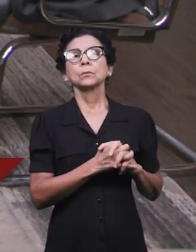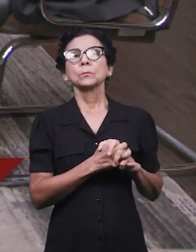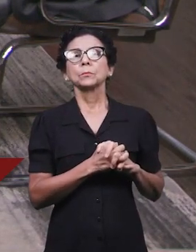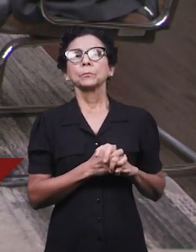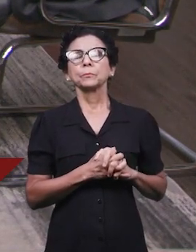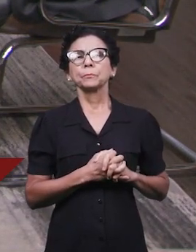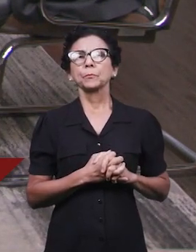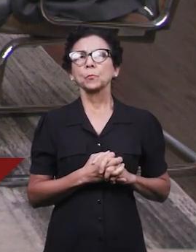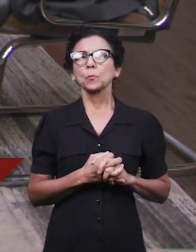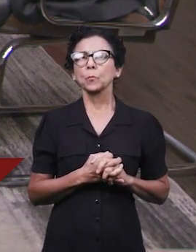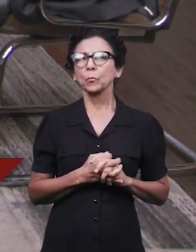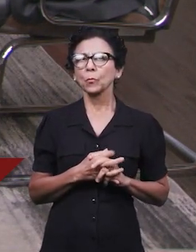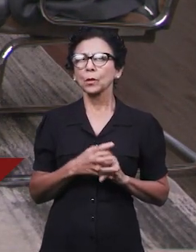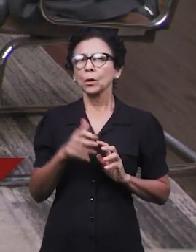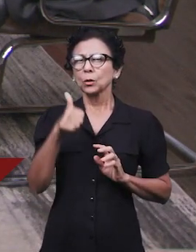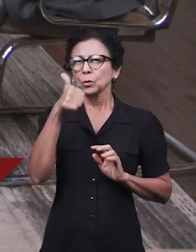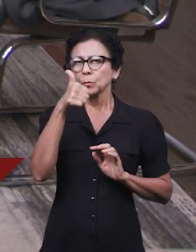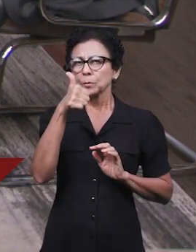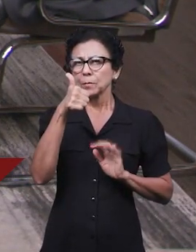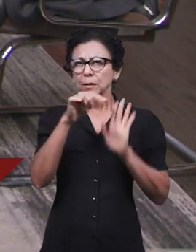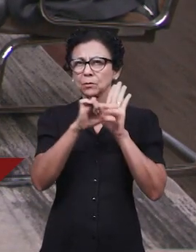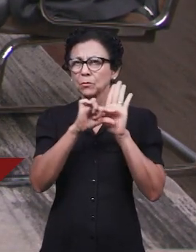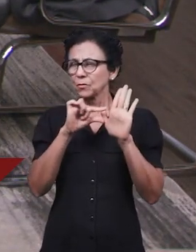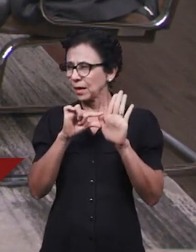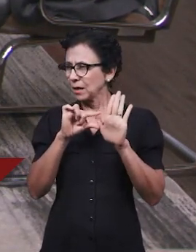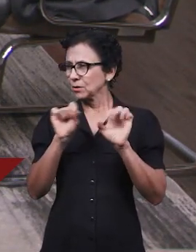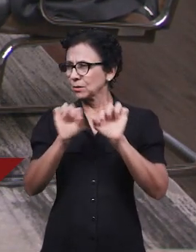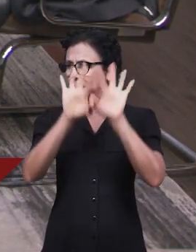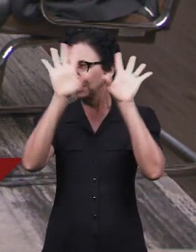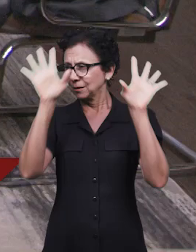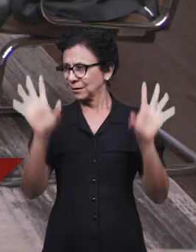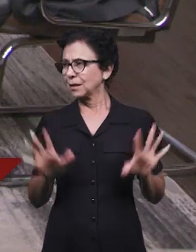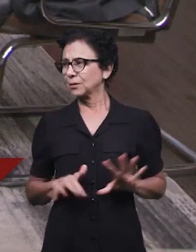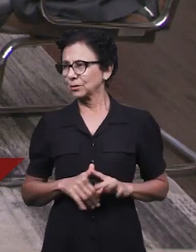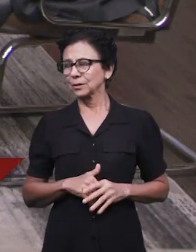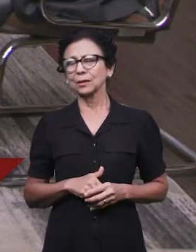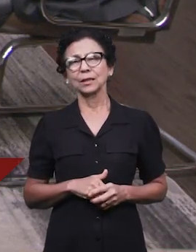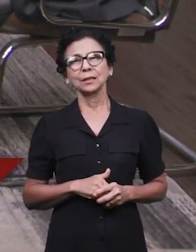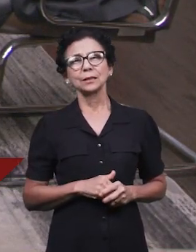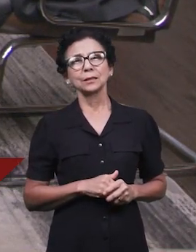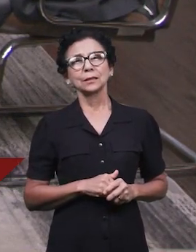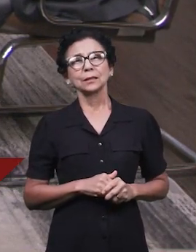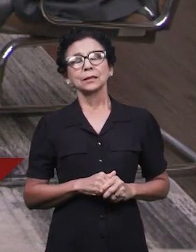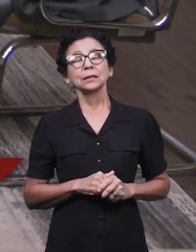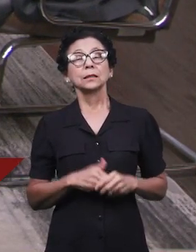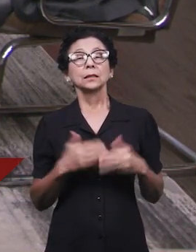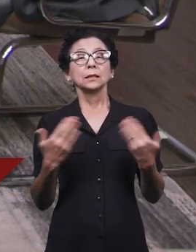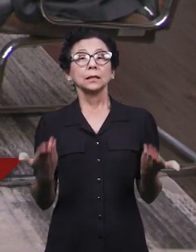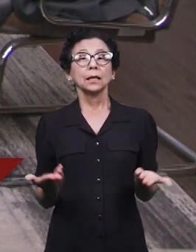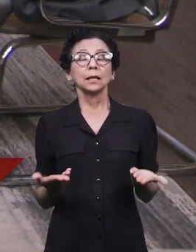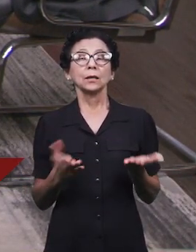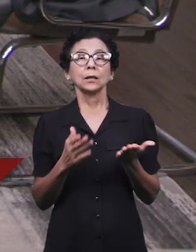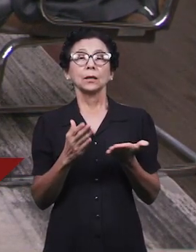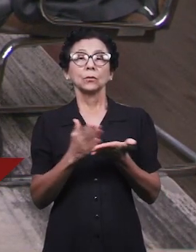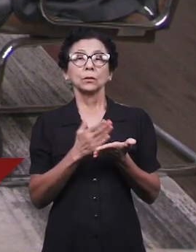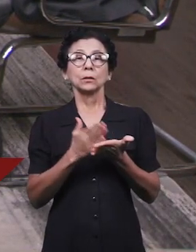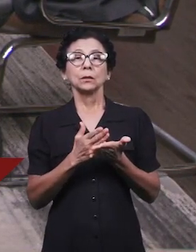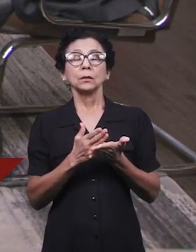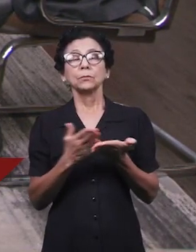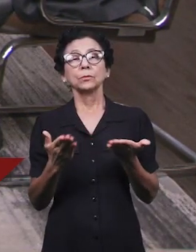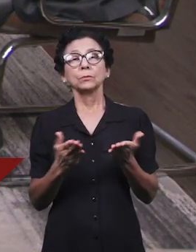claro desde o primeiro verso do livro, que é revelar o Senhor Jesus. Eu queria que o senhor comentasse um pouco sobre isso.